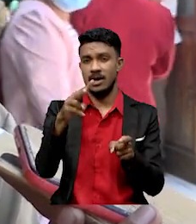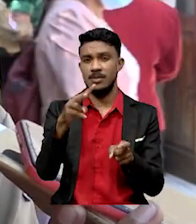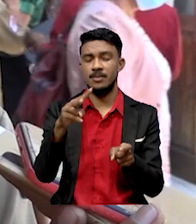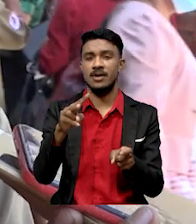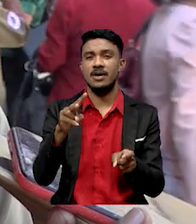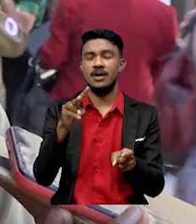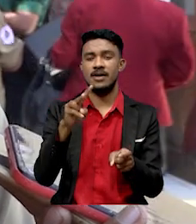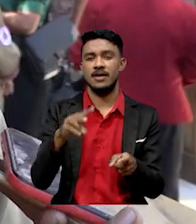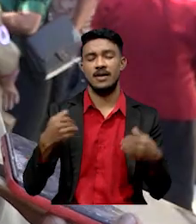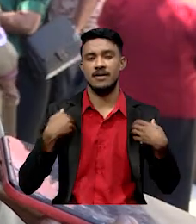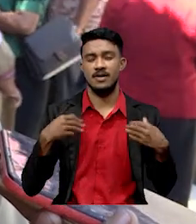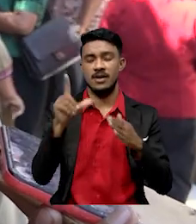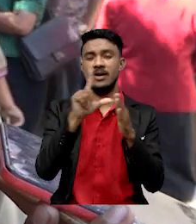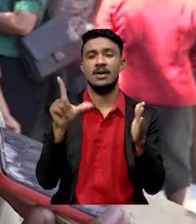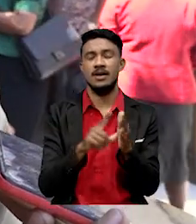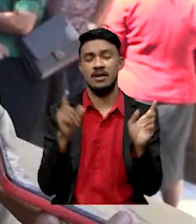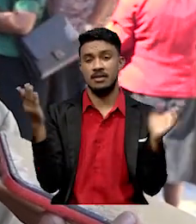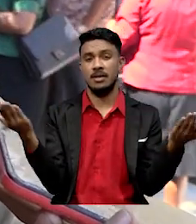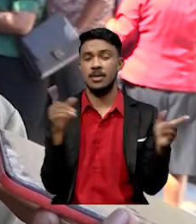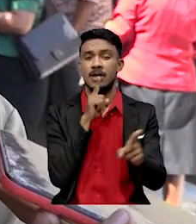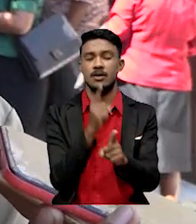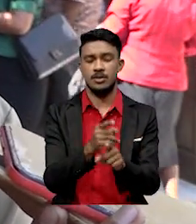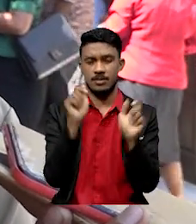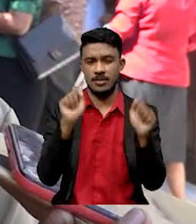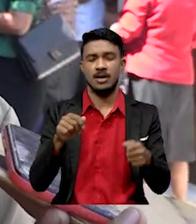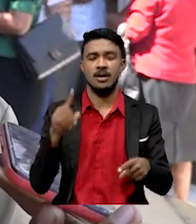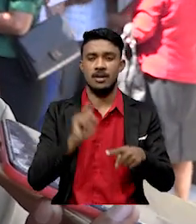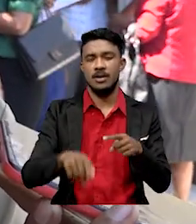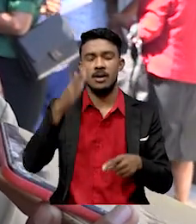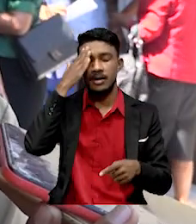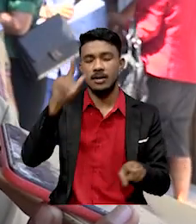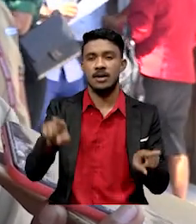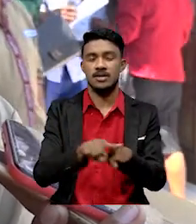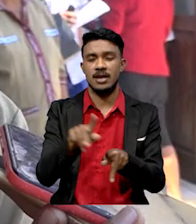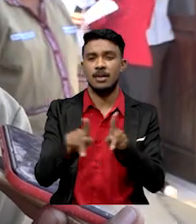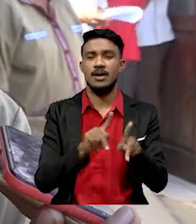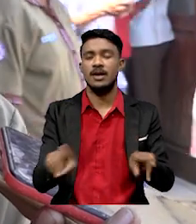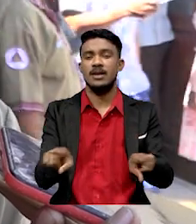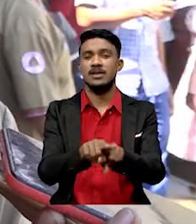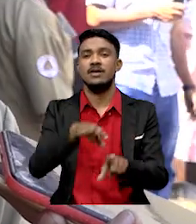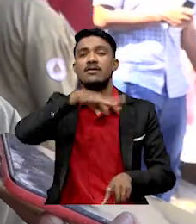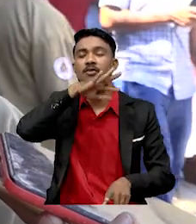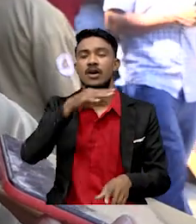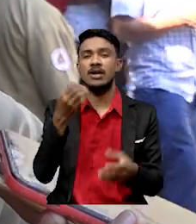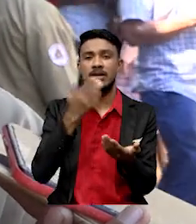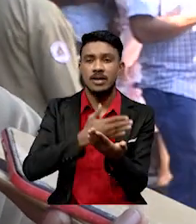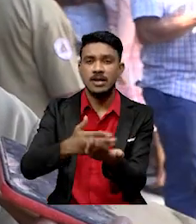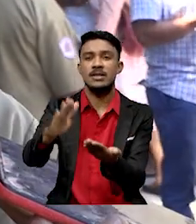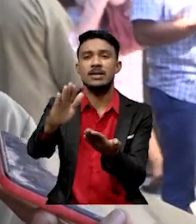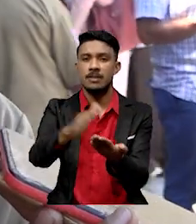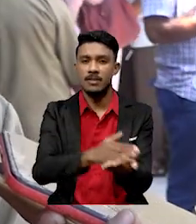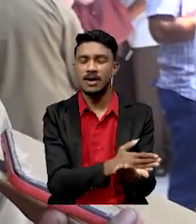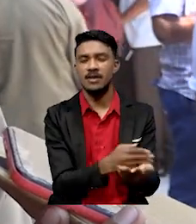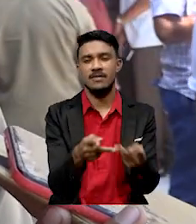é claro, lei plano urbanização, ida que é claro. Para ita label considera povo ne hanis sanfali foer. Or si da la saba ehli dong ida, or si da saba ehli dong